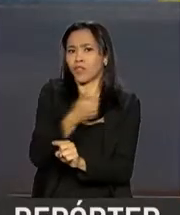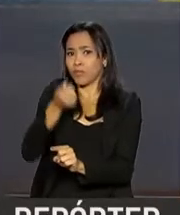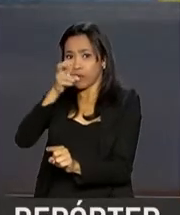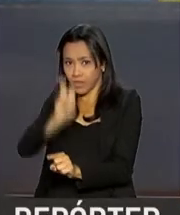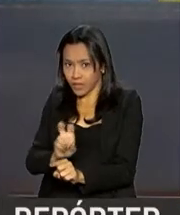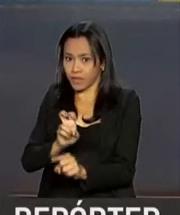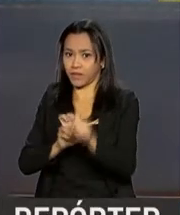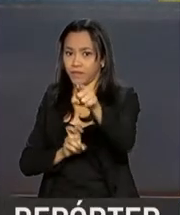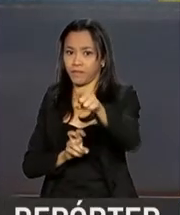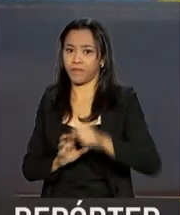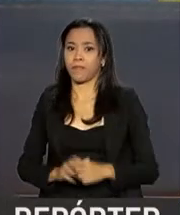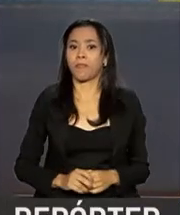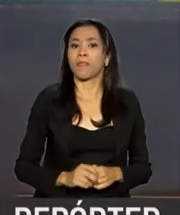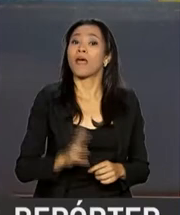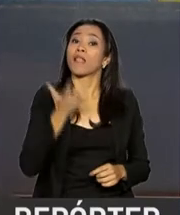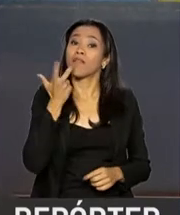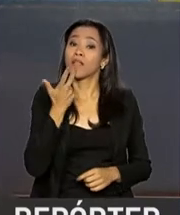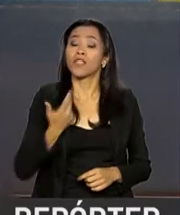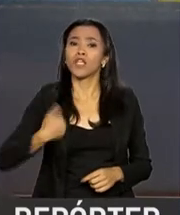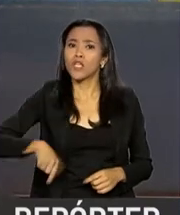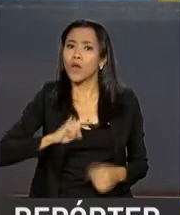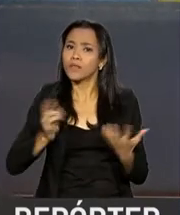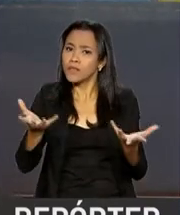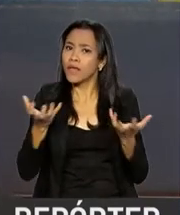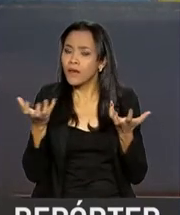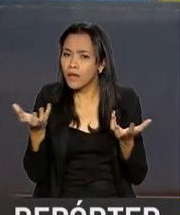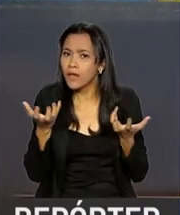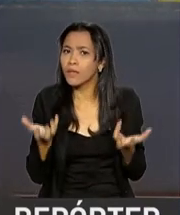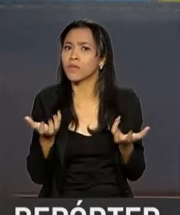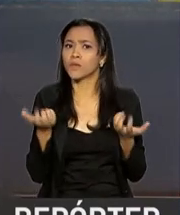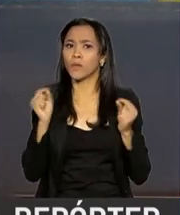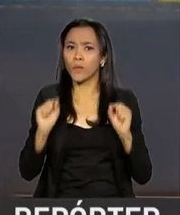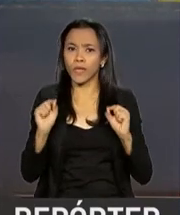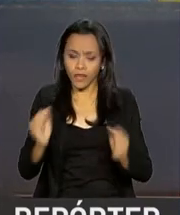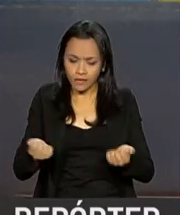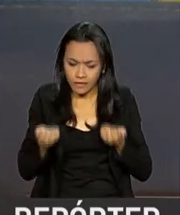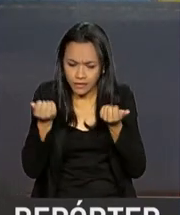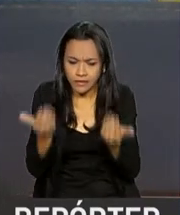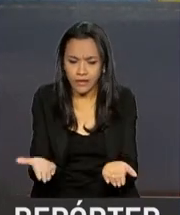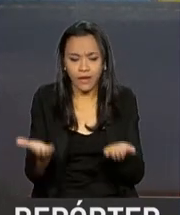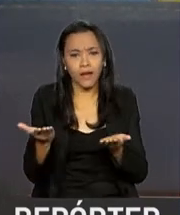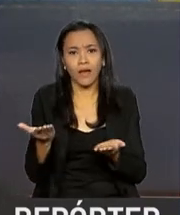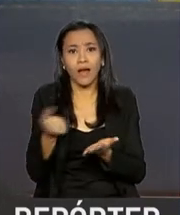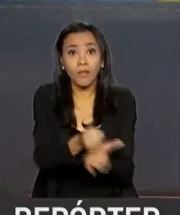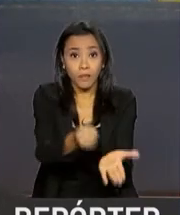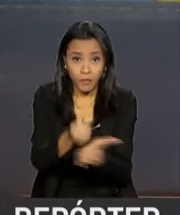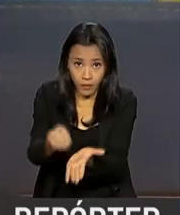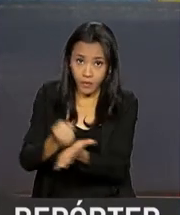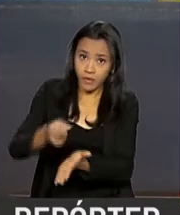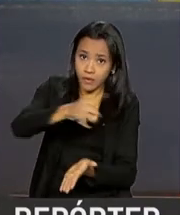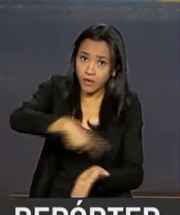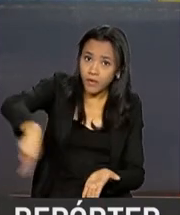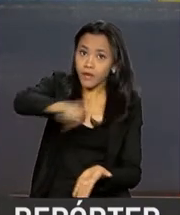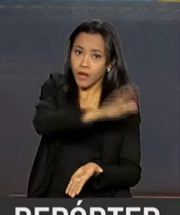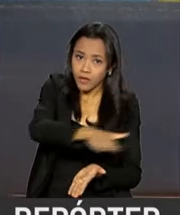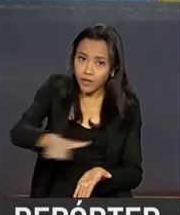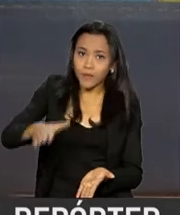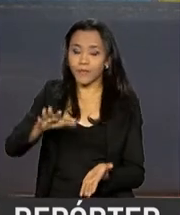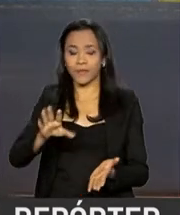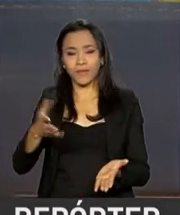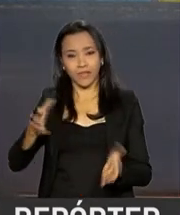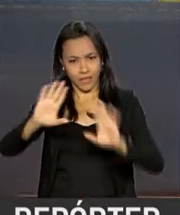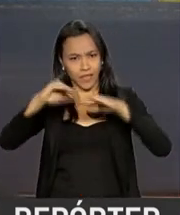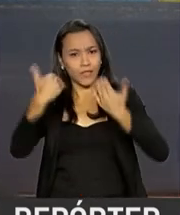gente quer assim é o dar mais um apoio aos alunos a escola se envolve de